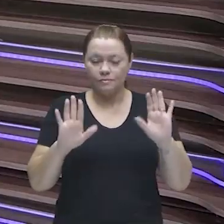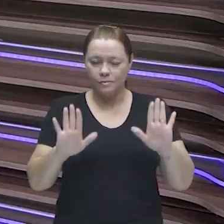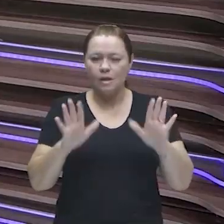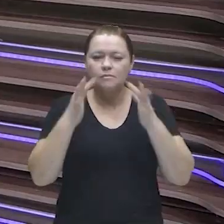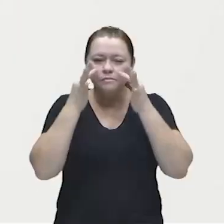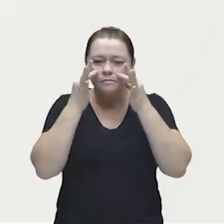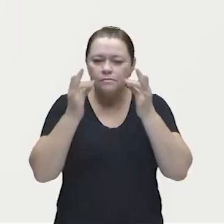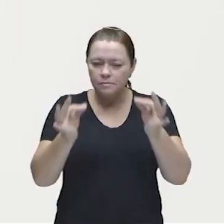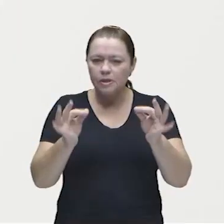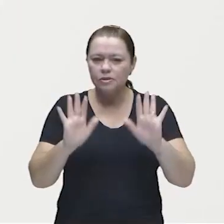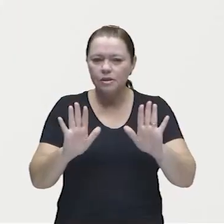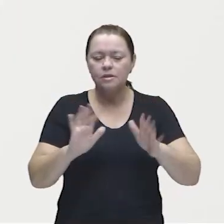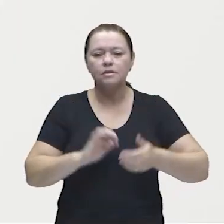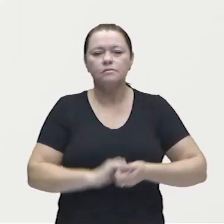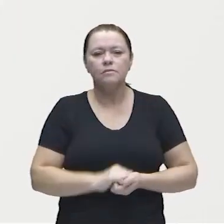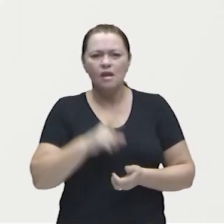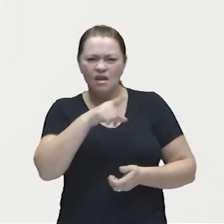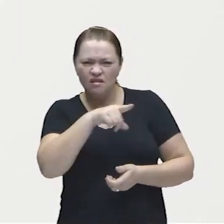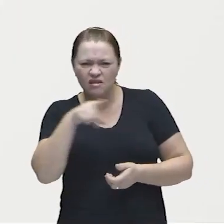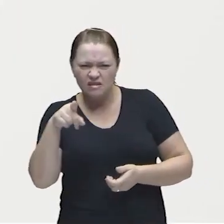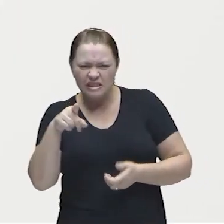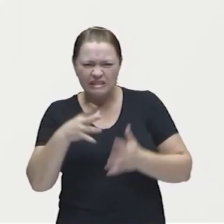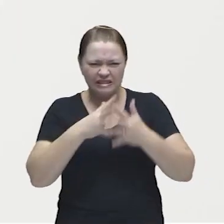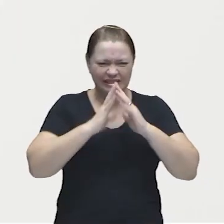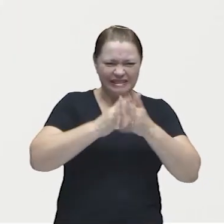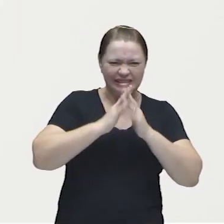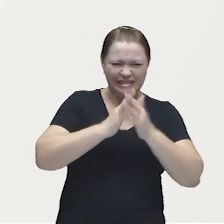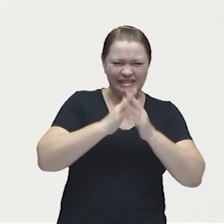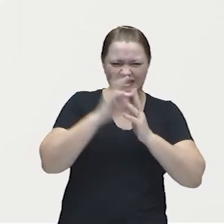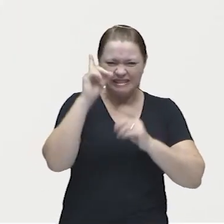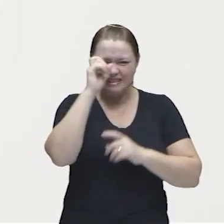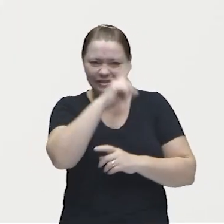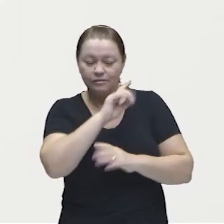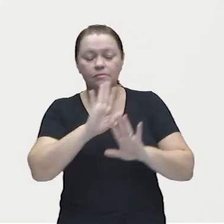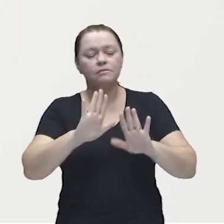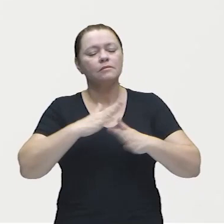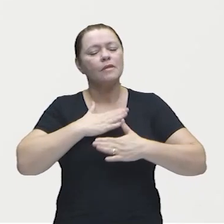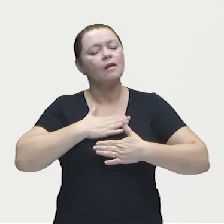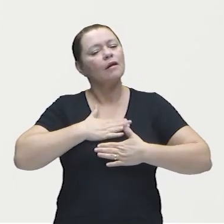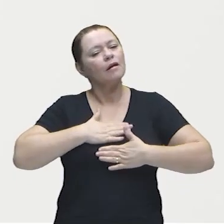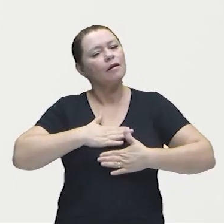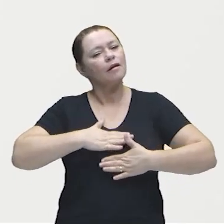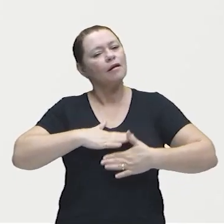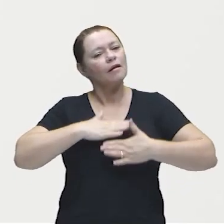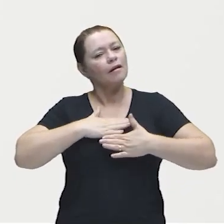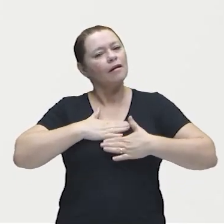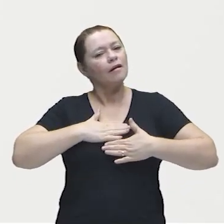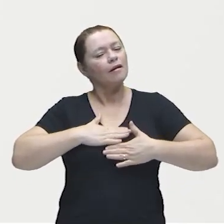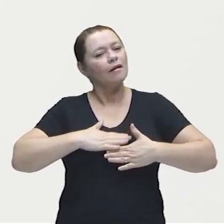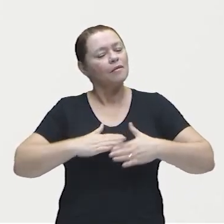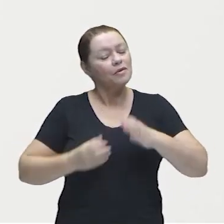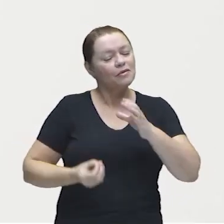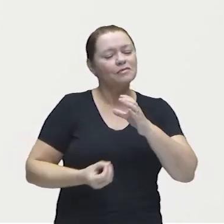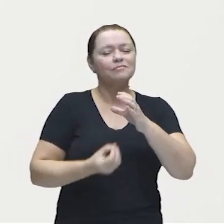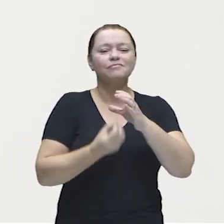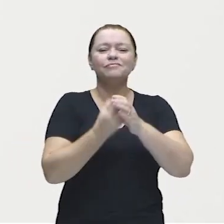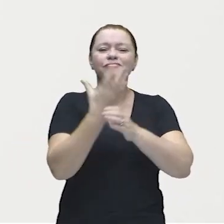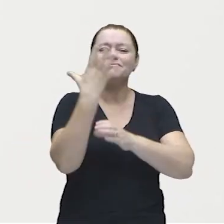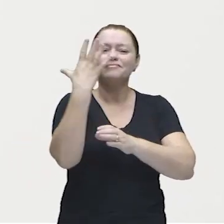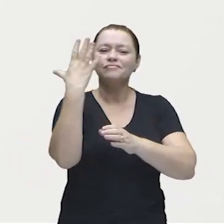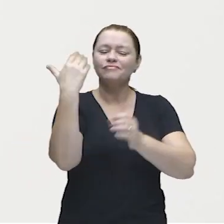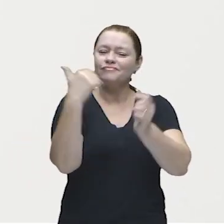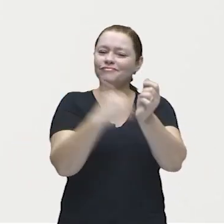só. Estão achando complicado? Vamos desvendar agora esse mistério. Leiam aqui